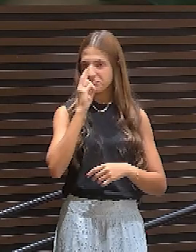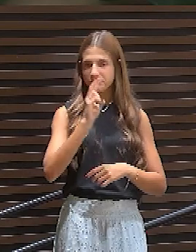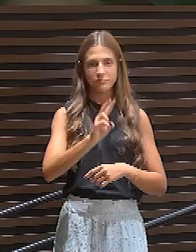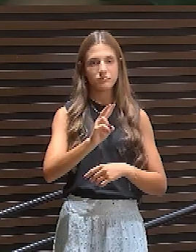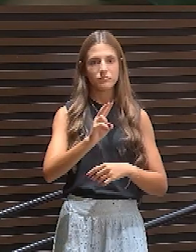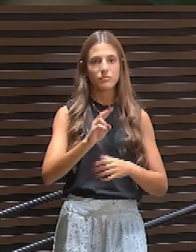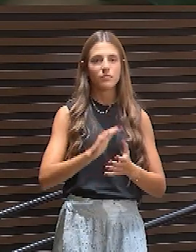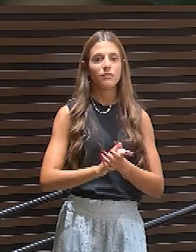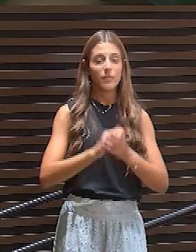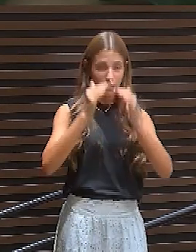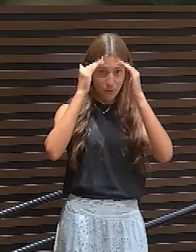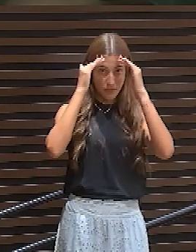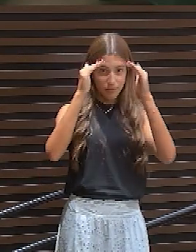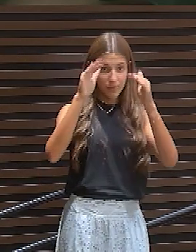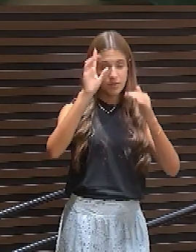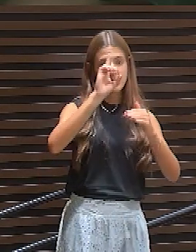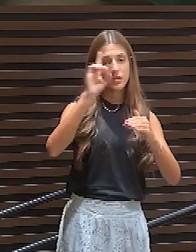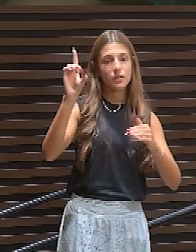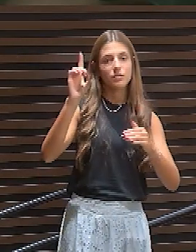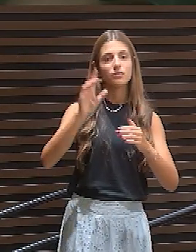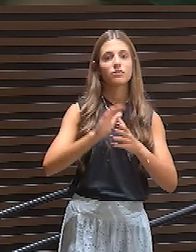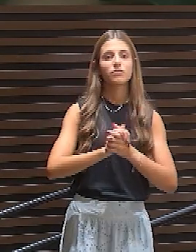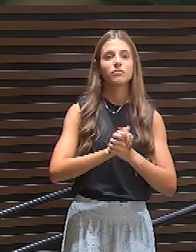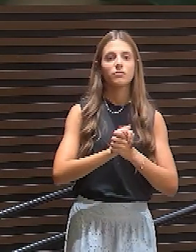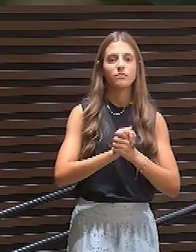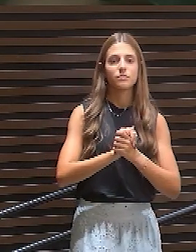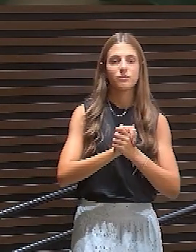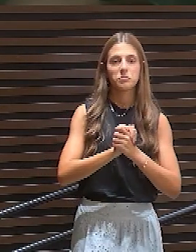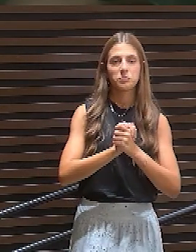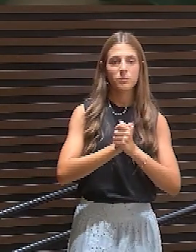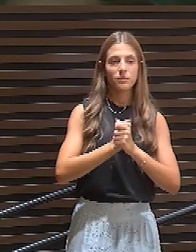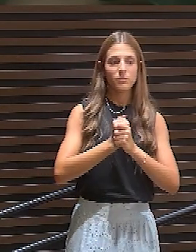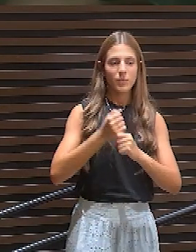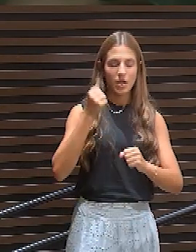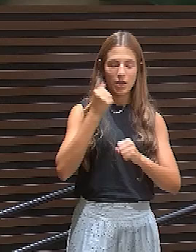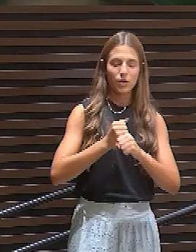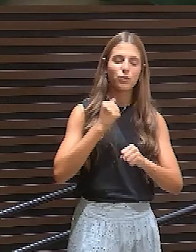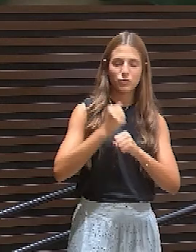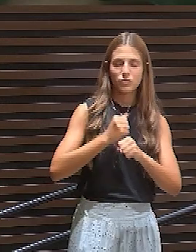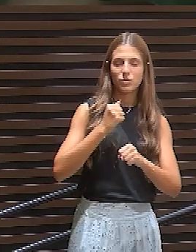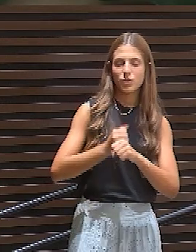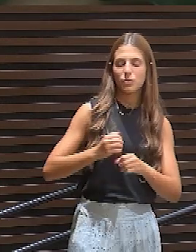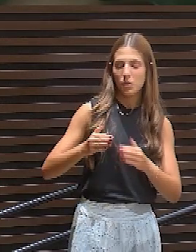sendo temente a Deus, aparelhou